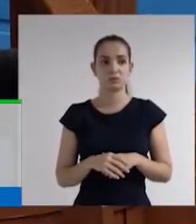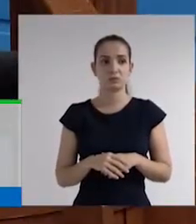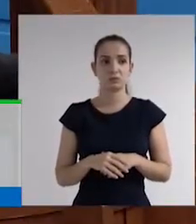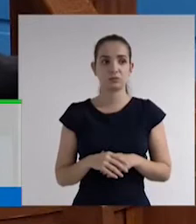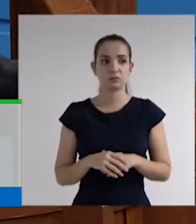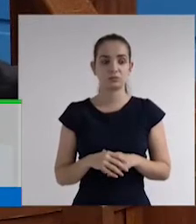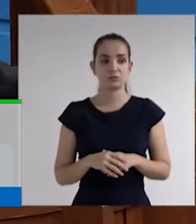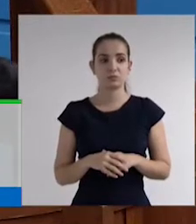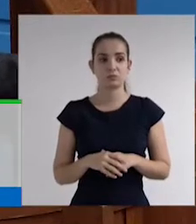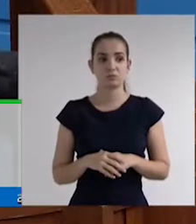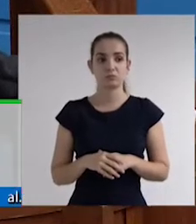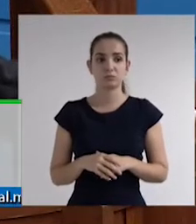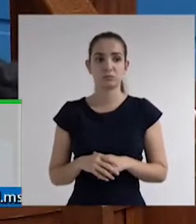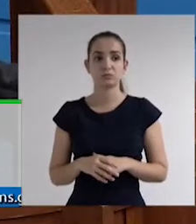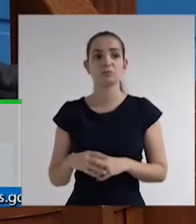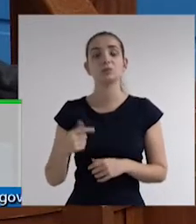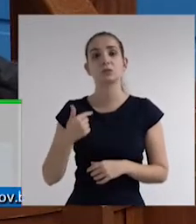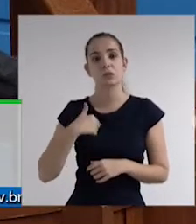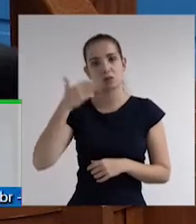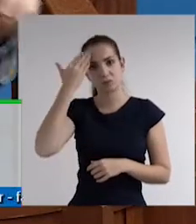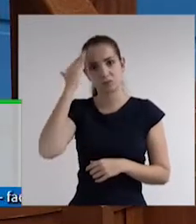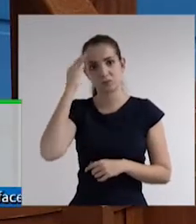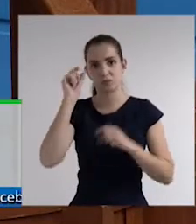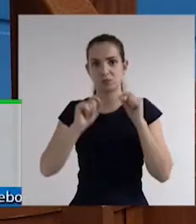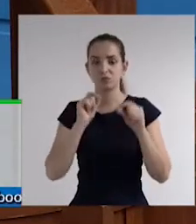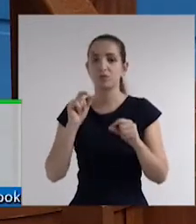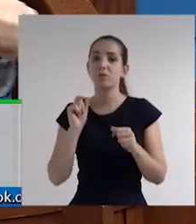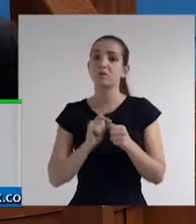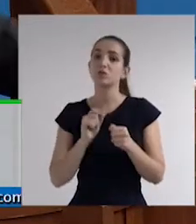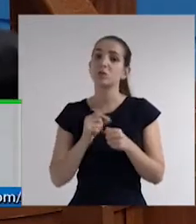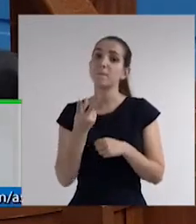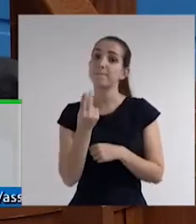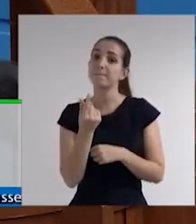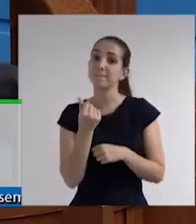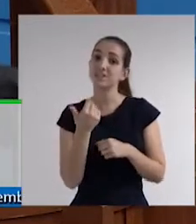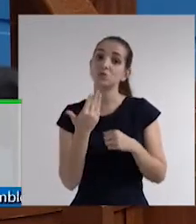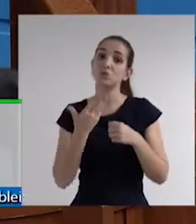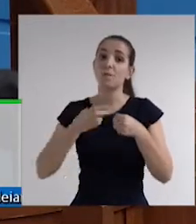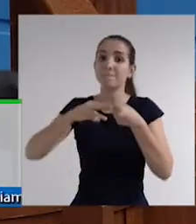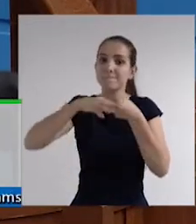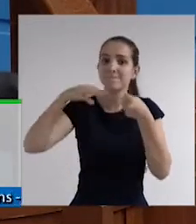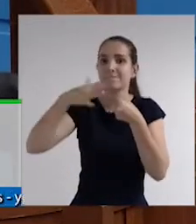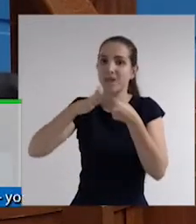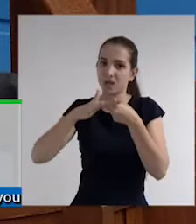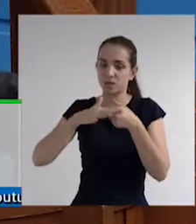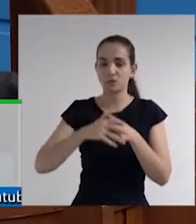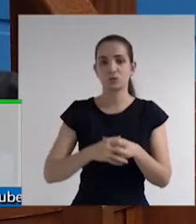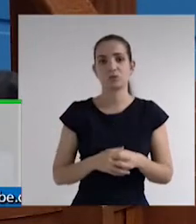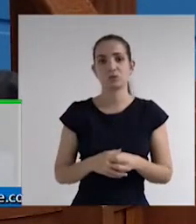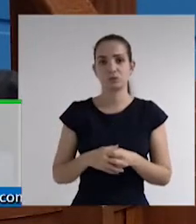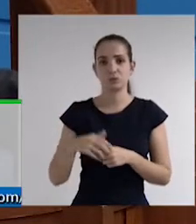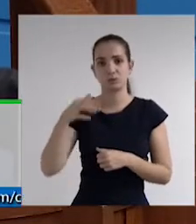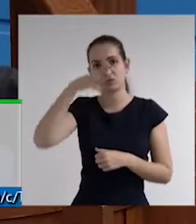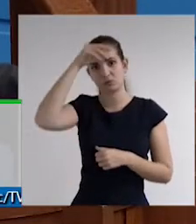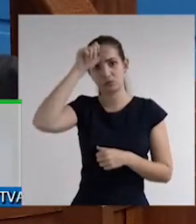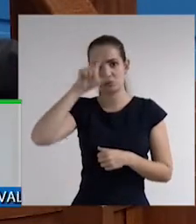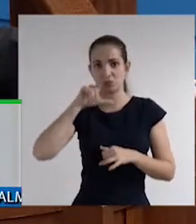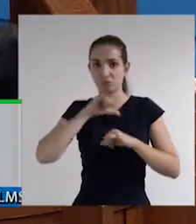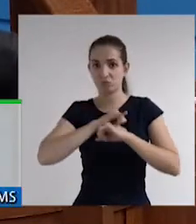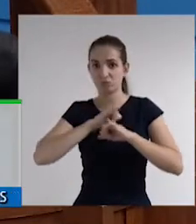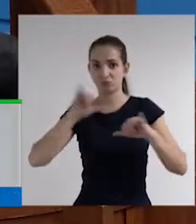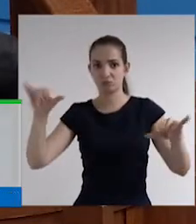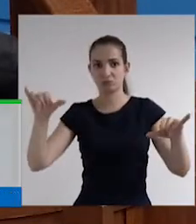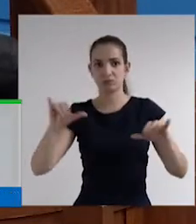Isso. Eu entendo que, se fizer um preço médio para o Mato Grosso do Sul, e tiver publicado esse preço